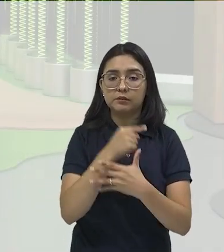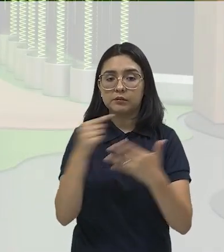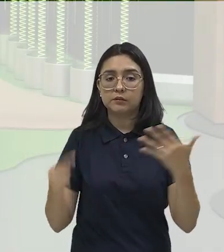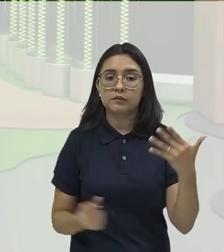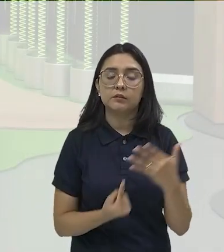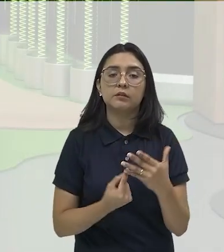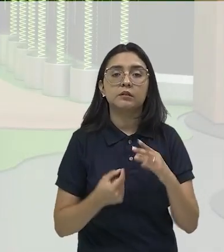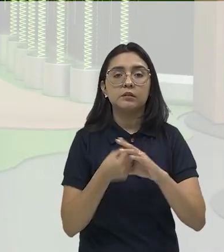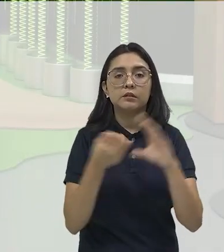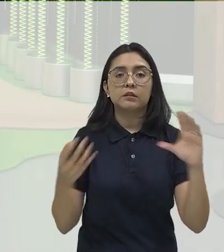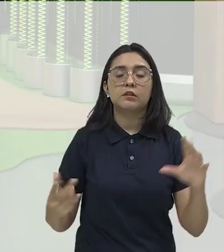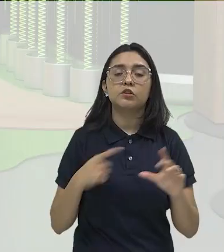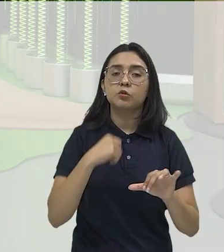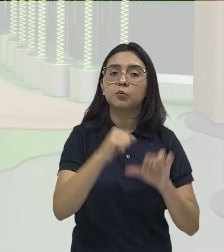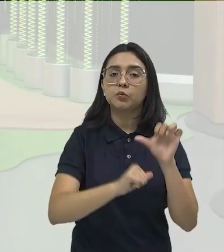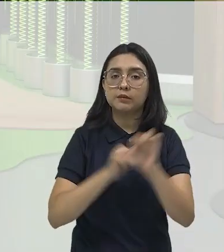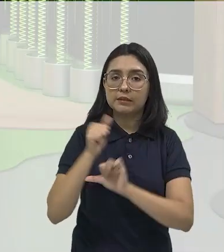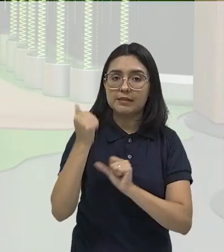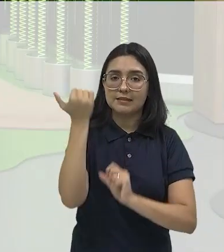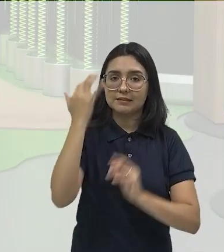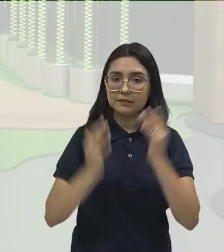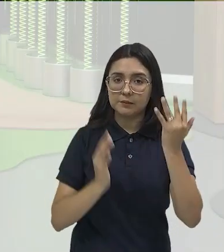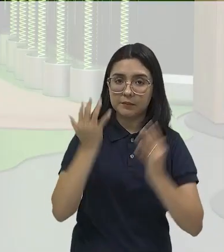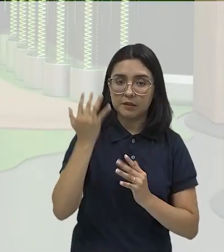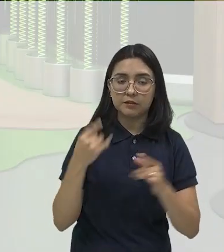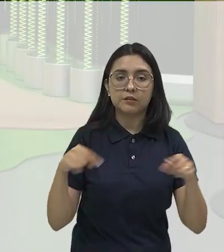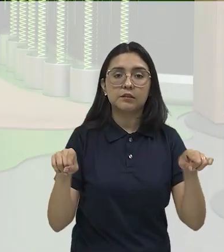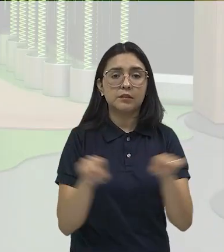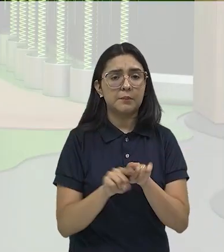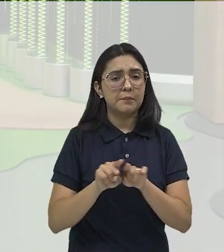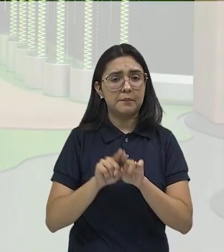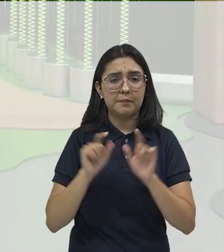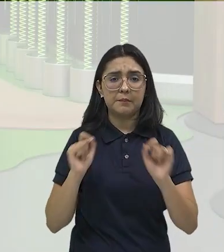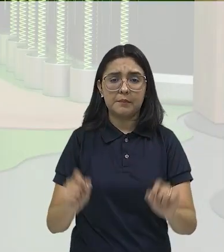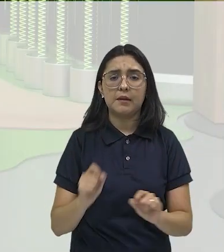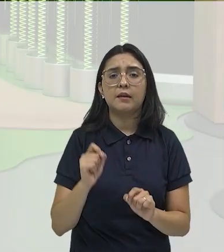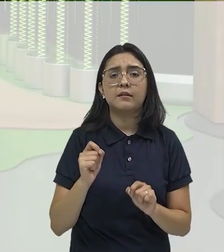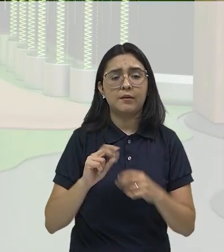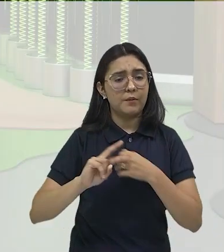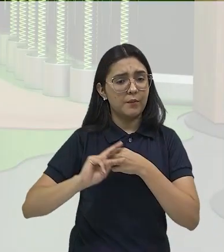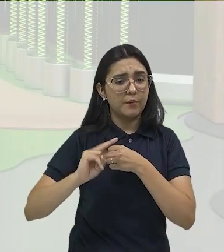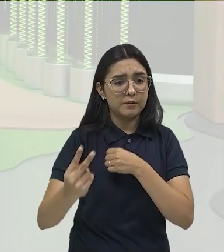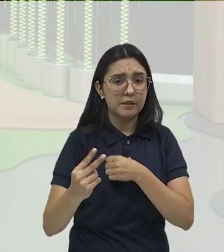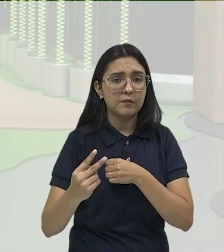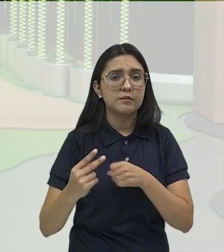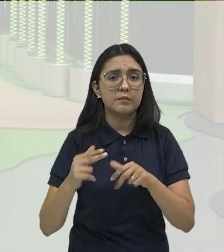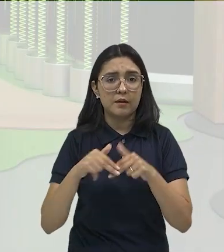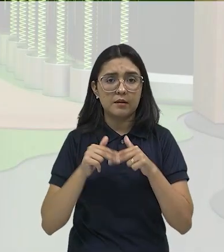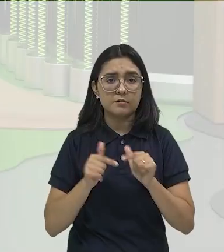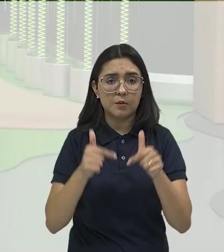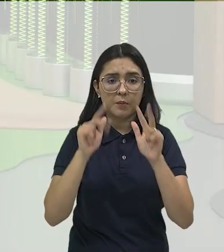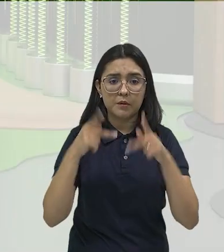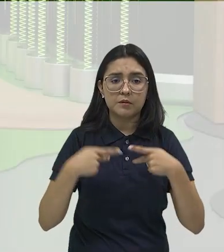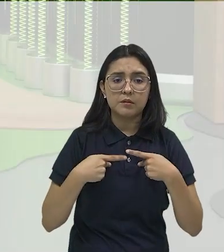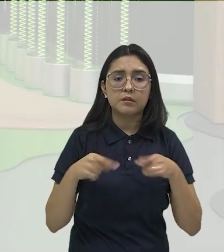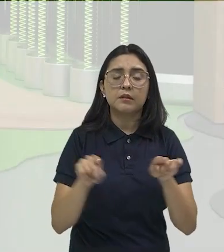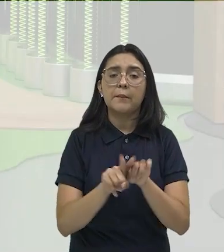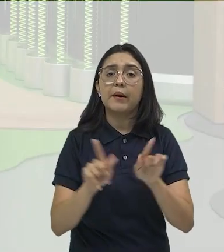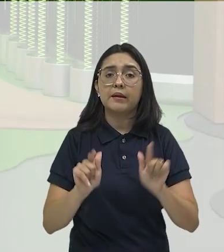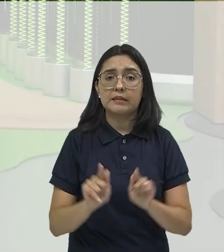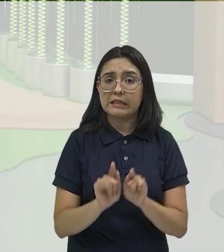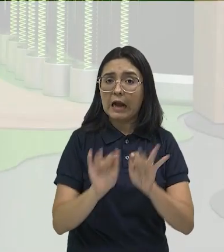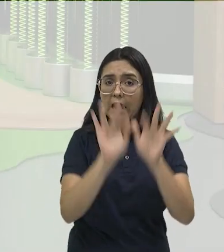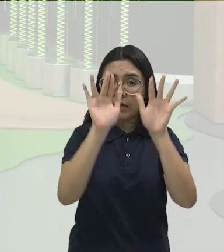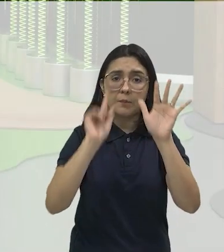aspectos das mudanças climáticas, também é uma grave consequência dessas atividades. Emissão de